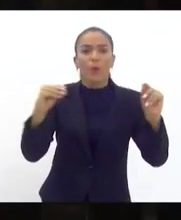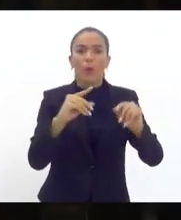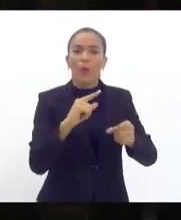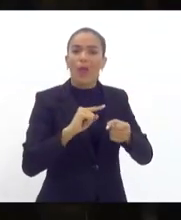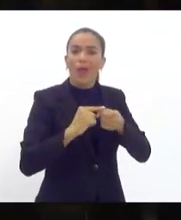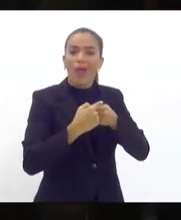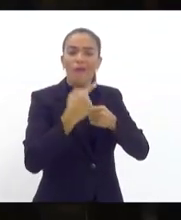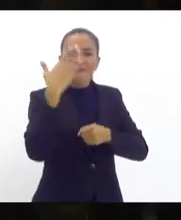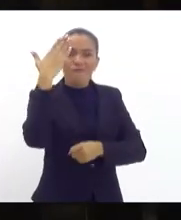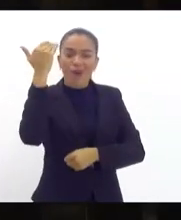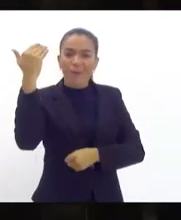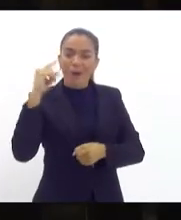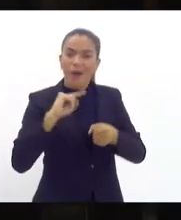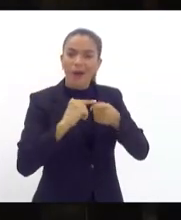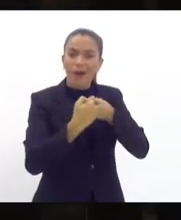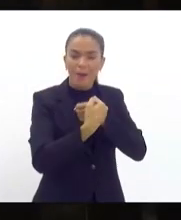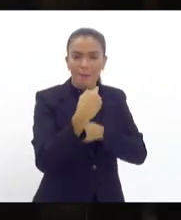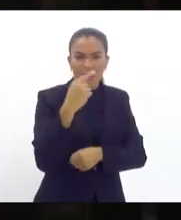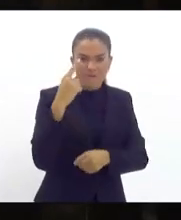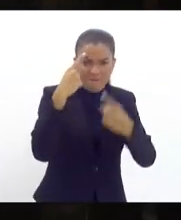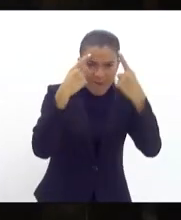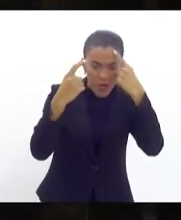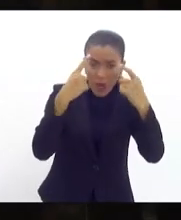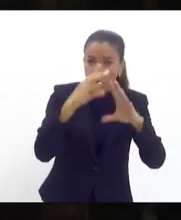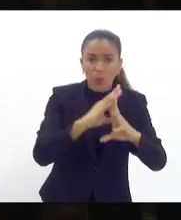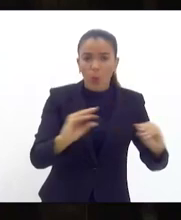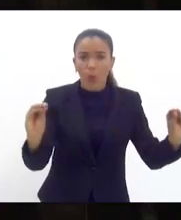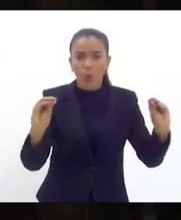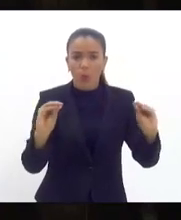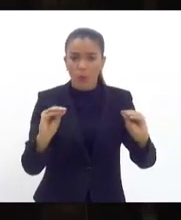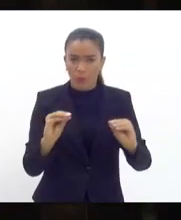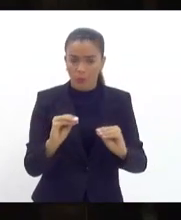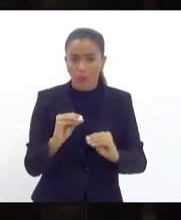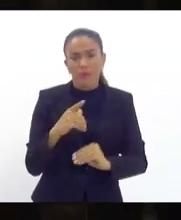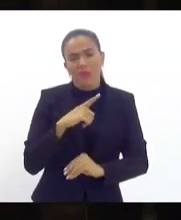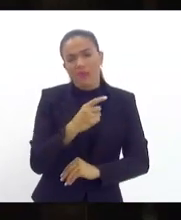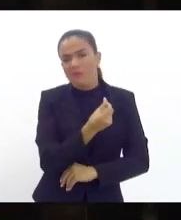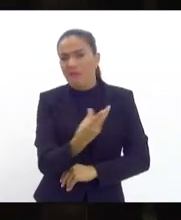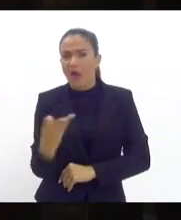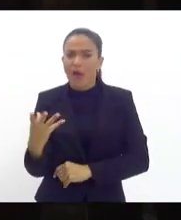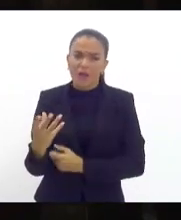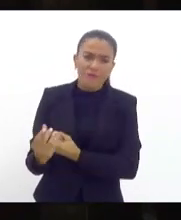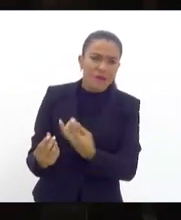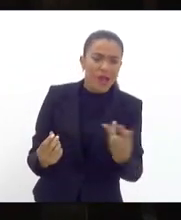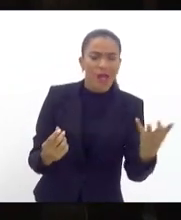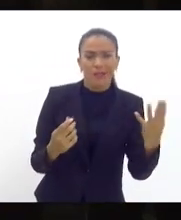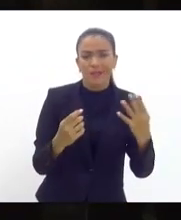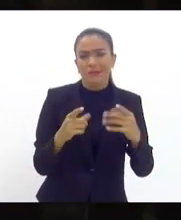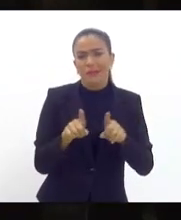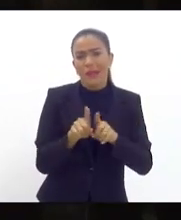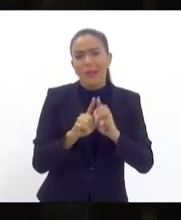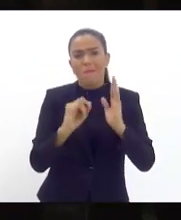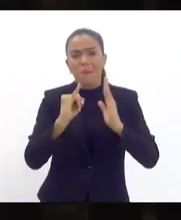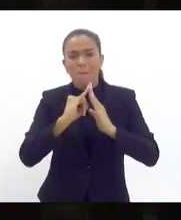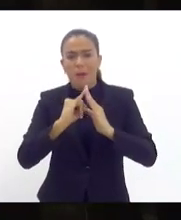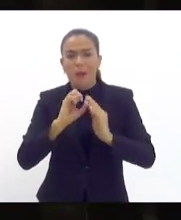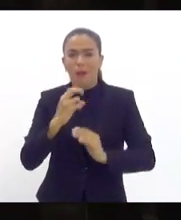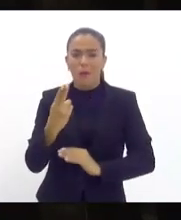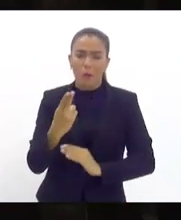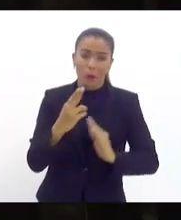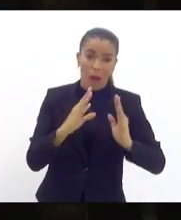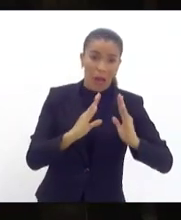a a prova disso são dezenas de de empreendimentos imobiliários sejam eles